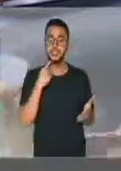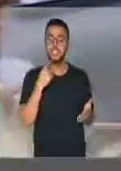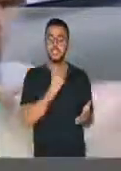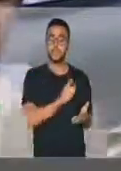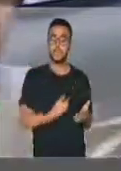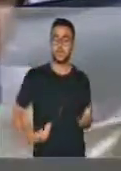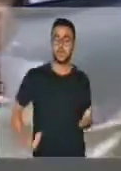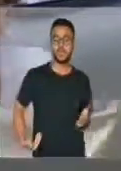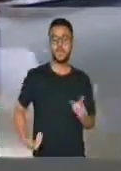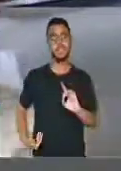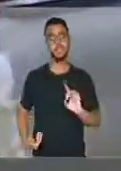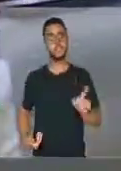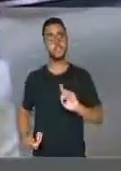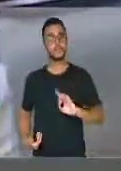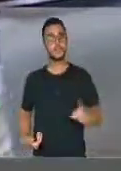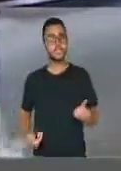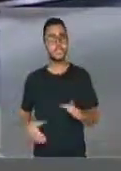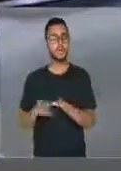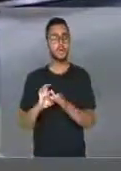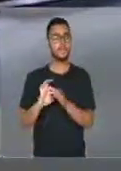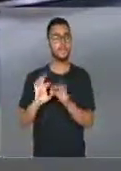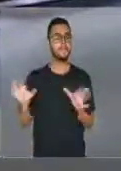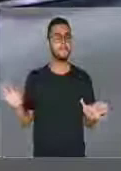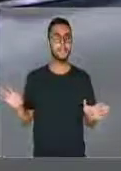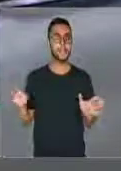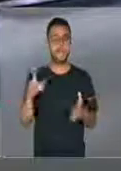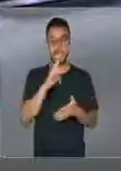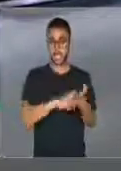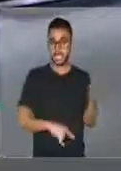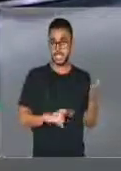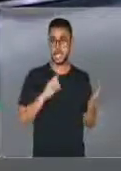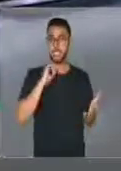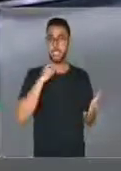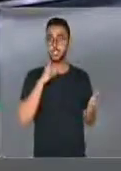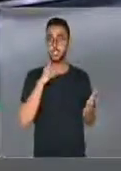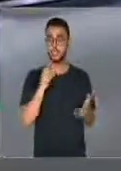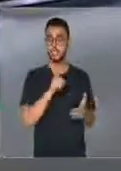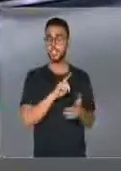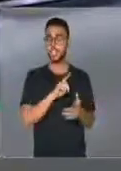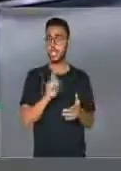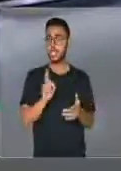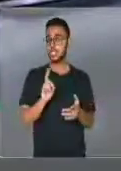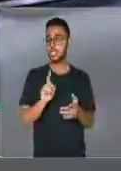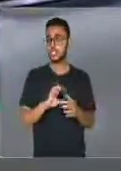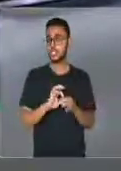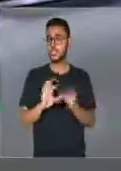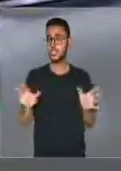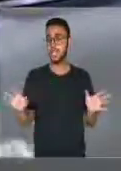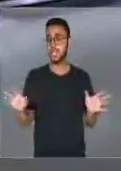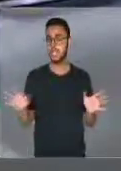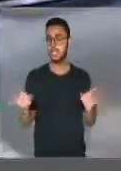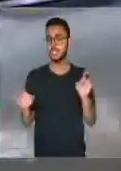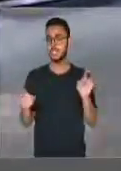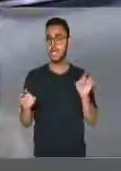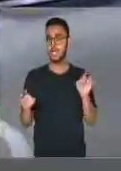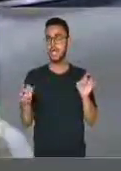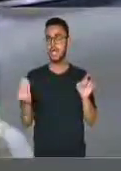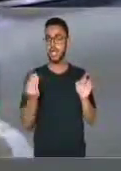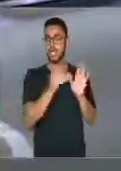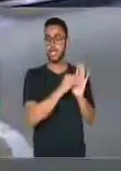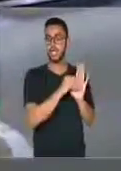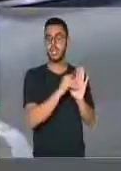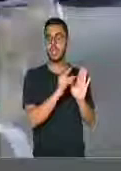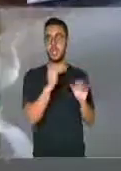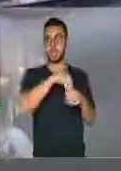não permite a lista suja do governo. Nem sequer permite que esta frase